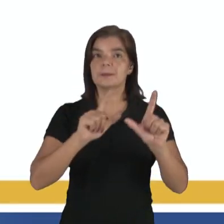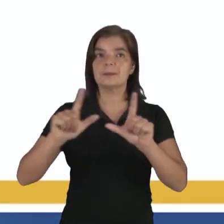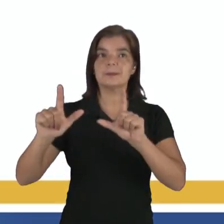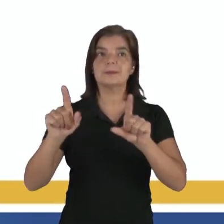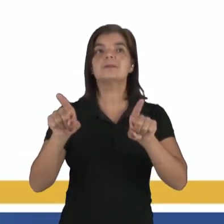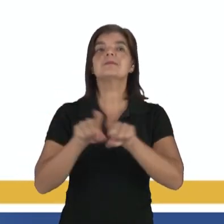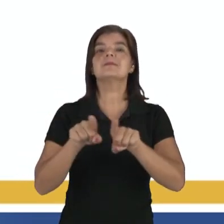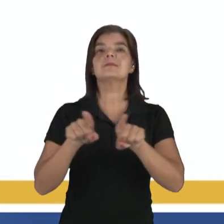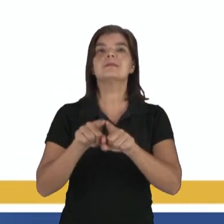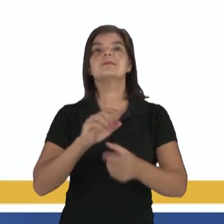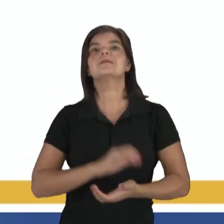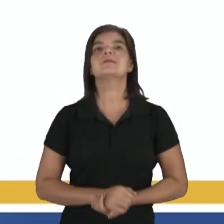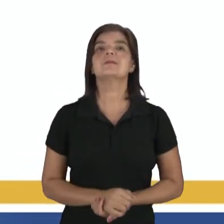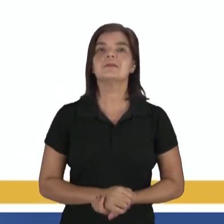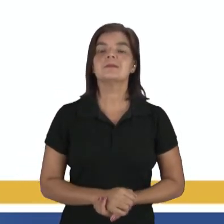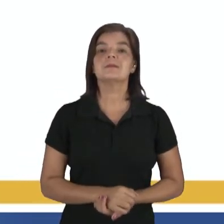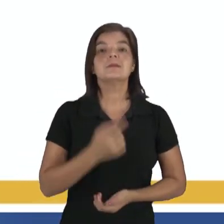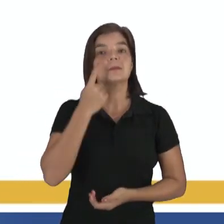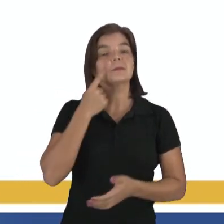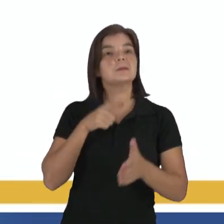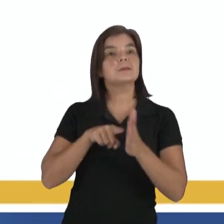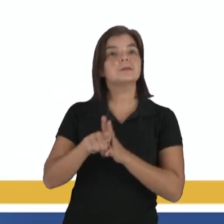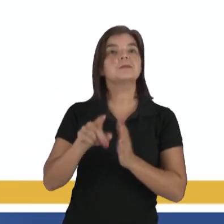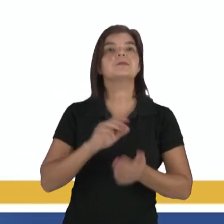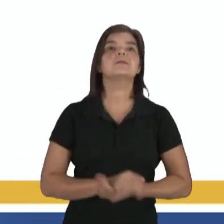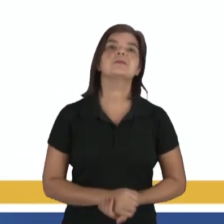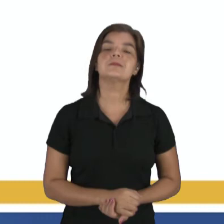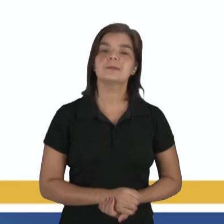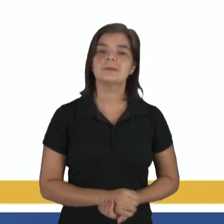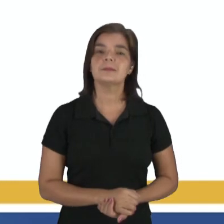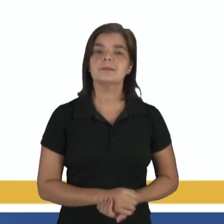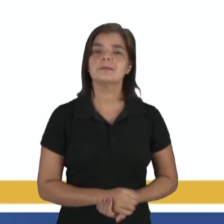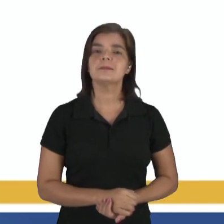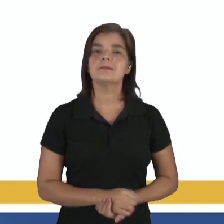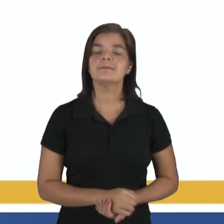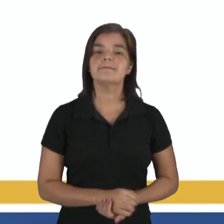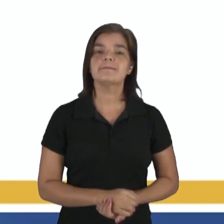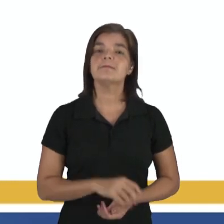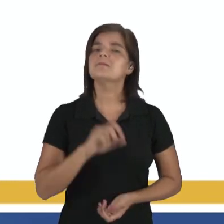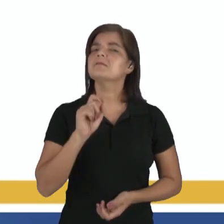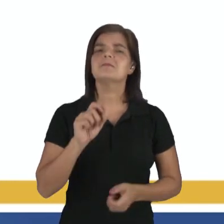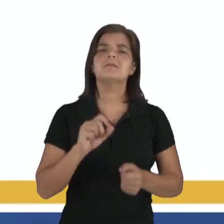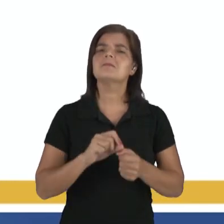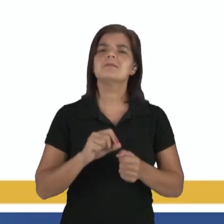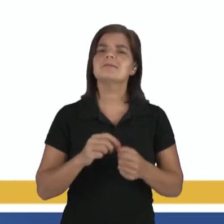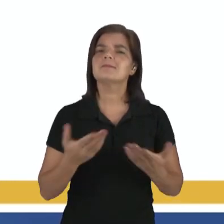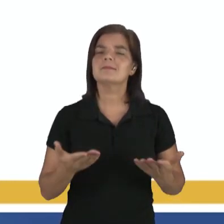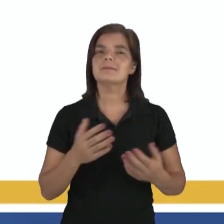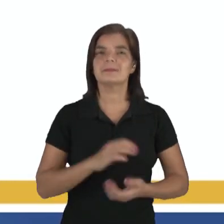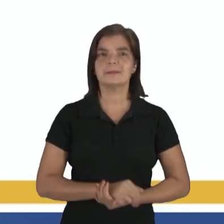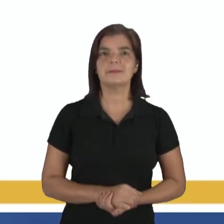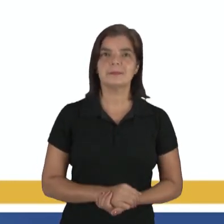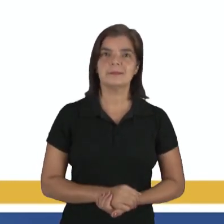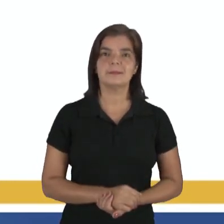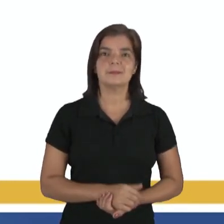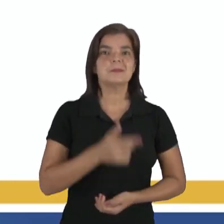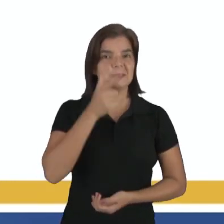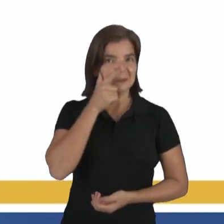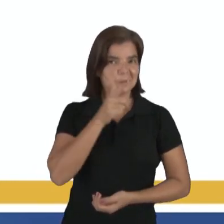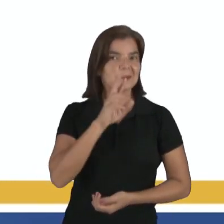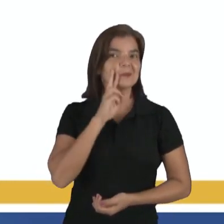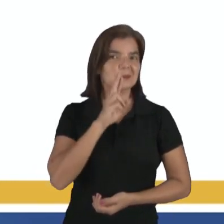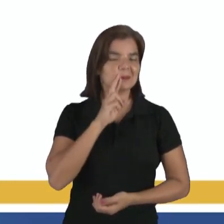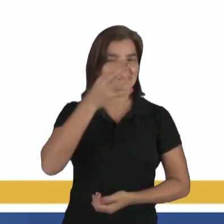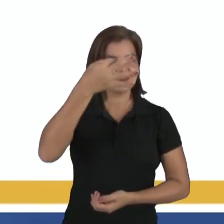La Land. E a pergunta é, what are they doing? O que eles estão fazendo? Consegue dar